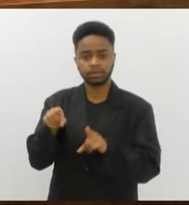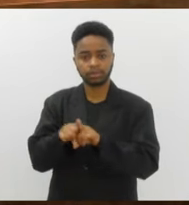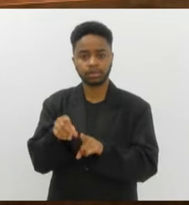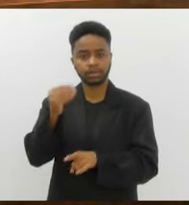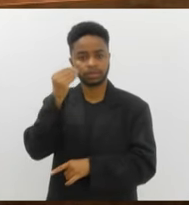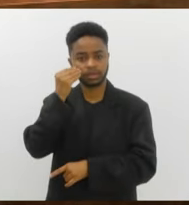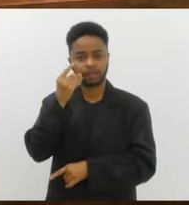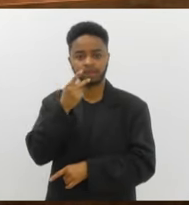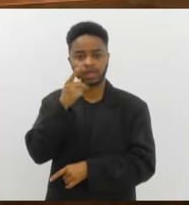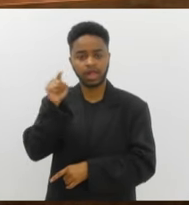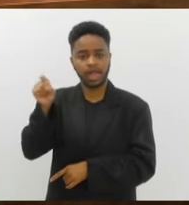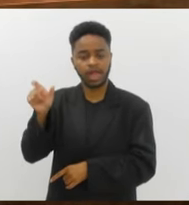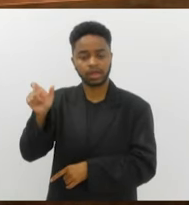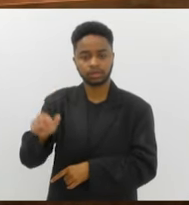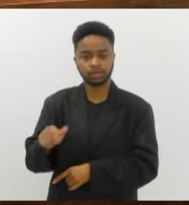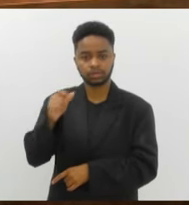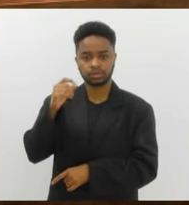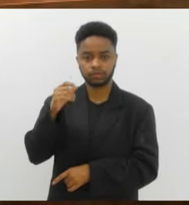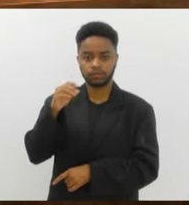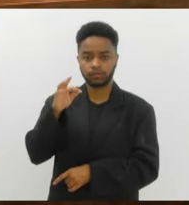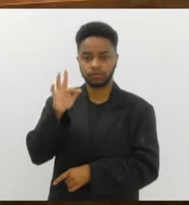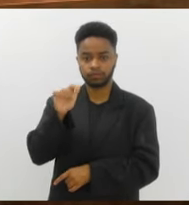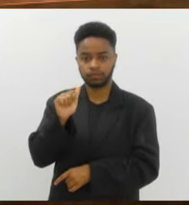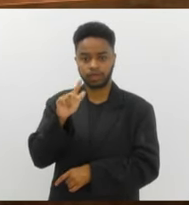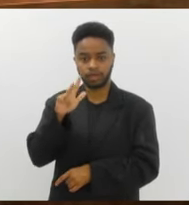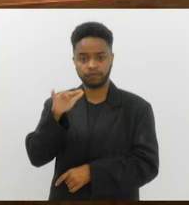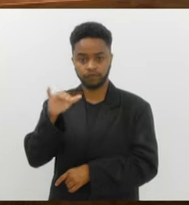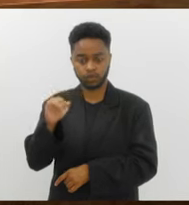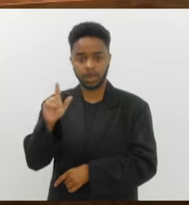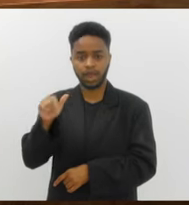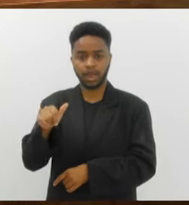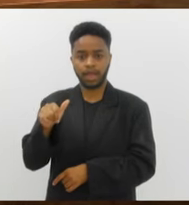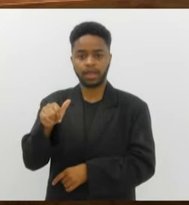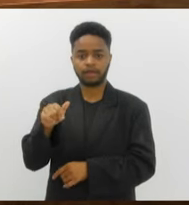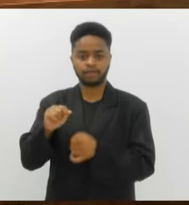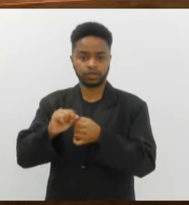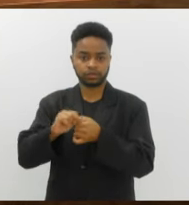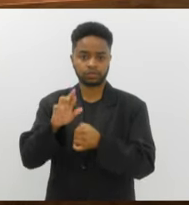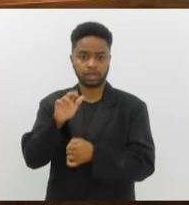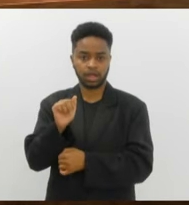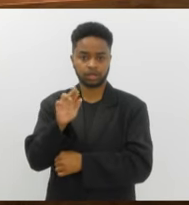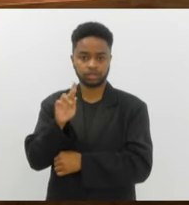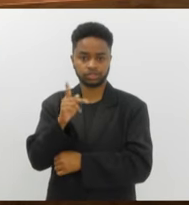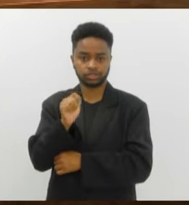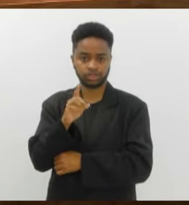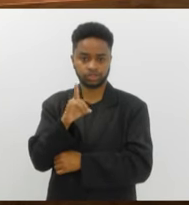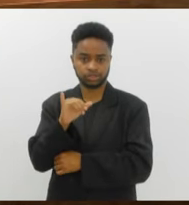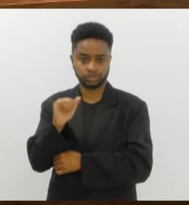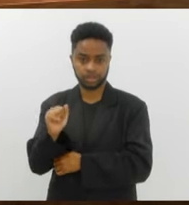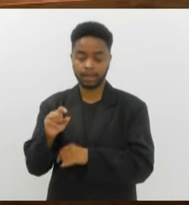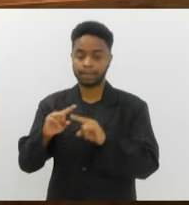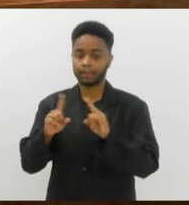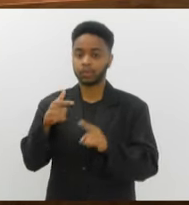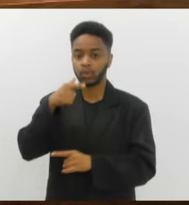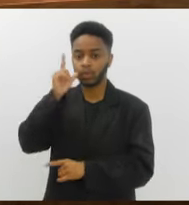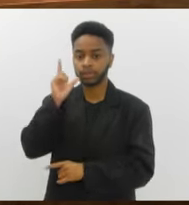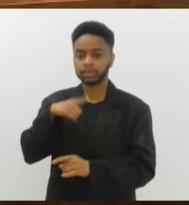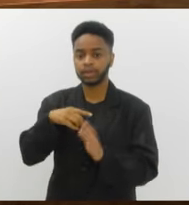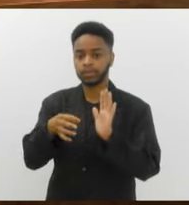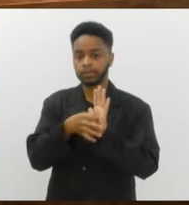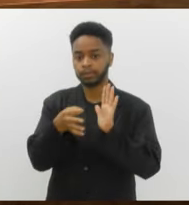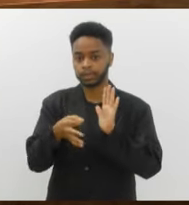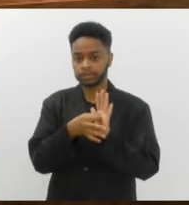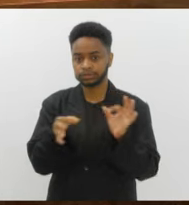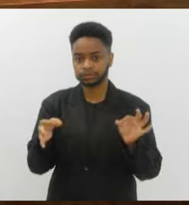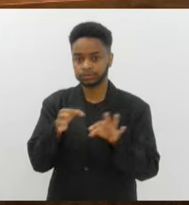Flávio Bolsonaro de rachadinha. E ontem nós tivemos o parecer